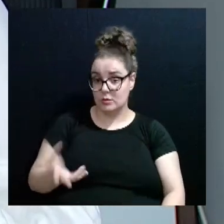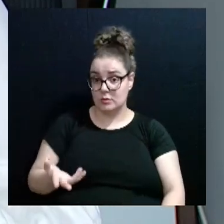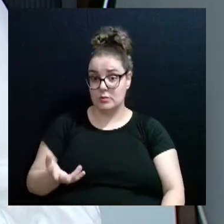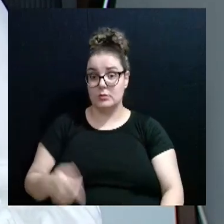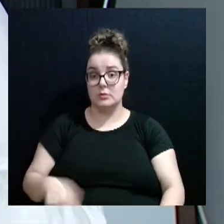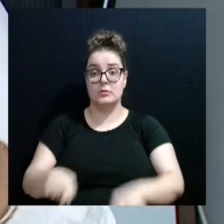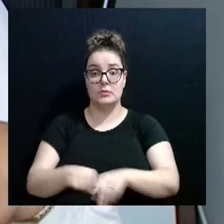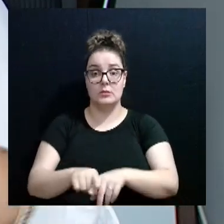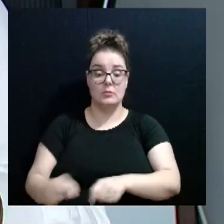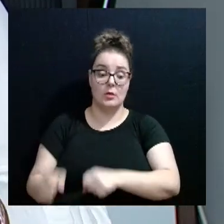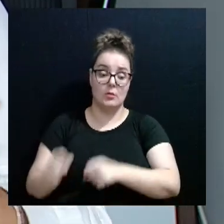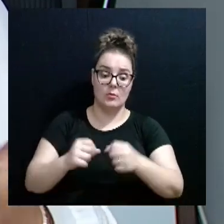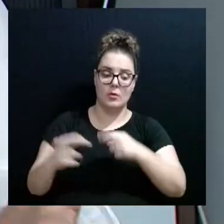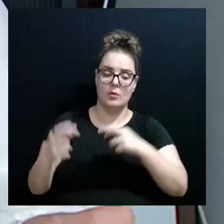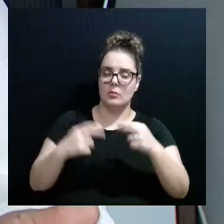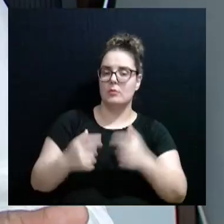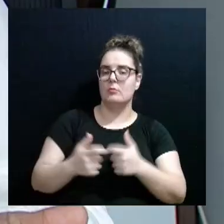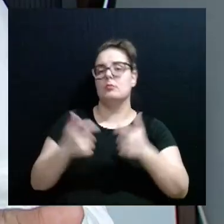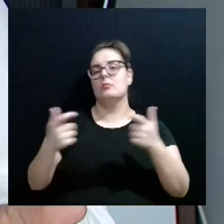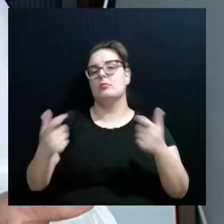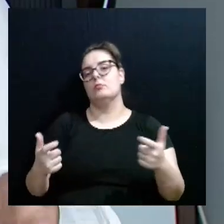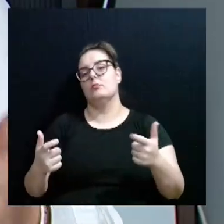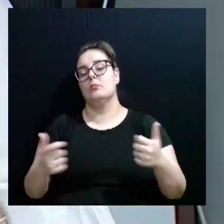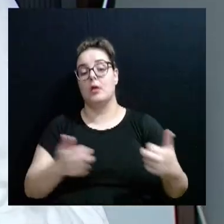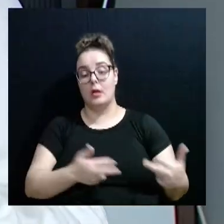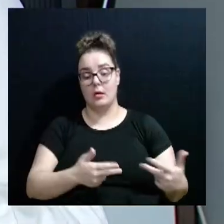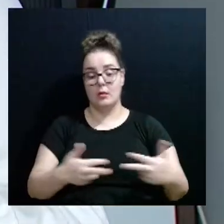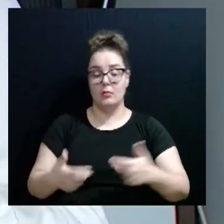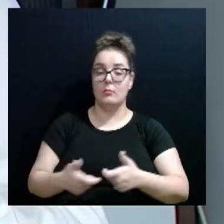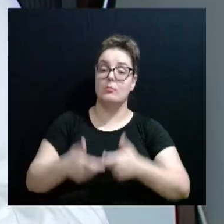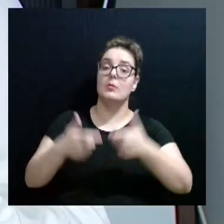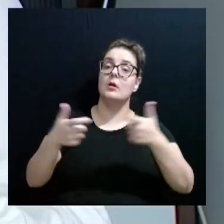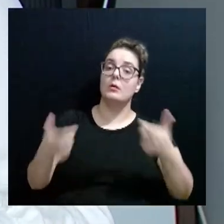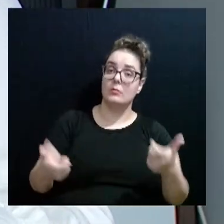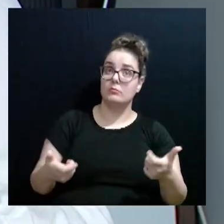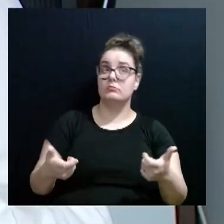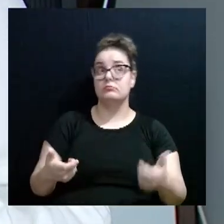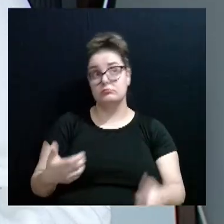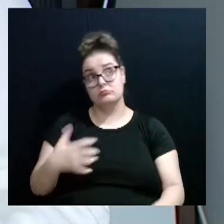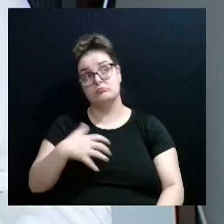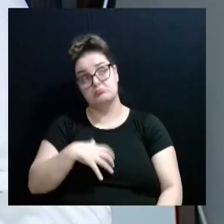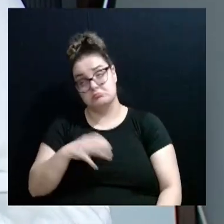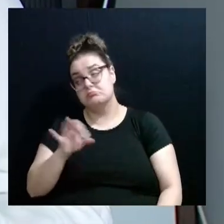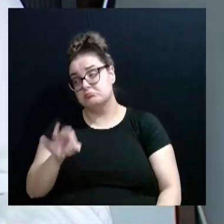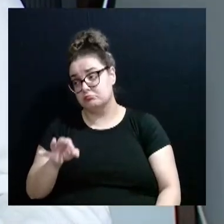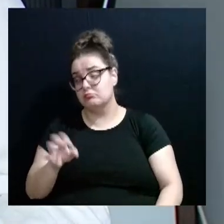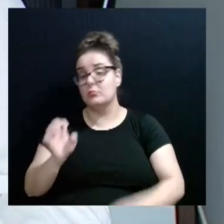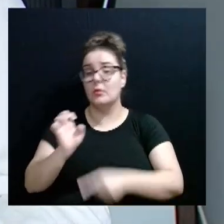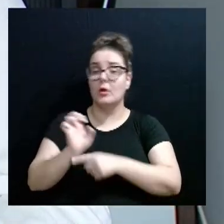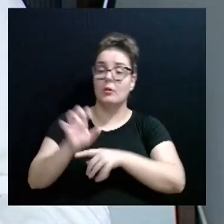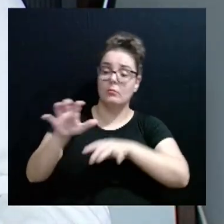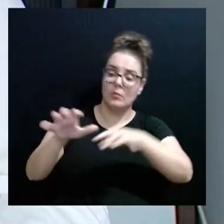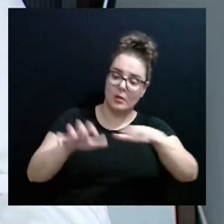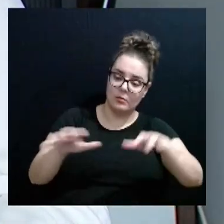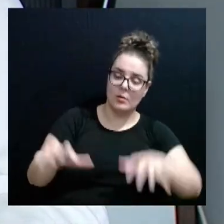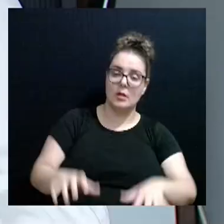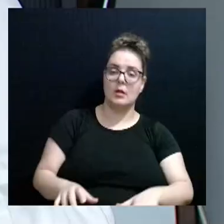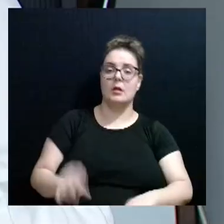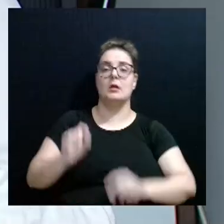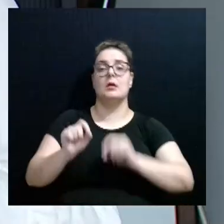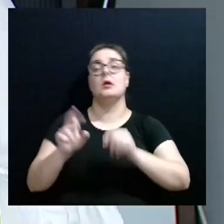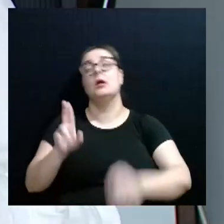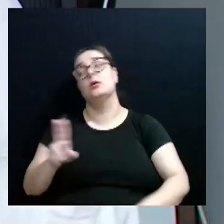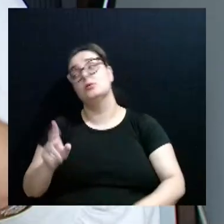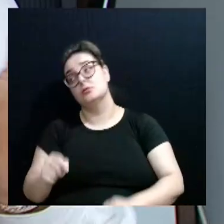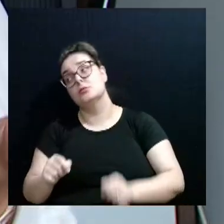de fiscalização e uma padronização maior. De certa forma, o Estado consegue mapear quem usa os benefícios,